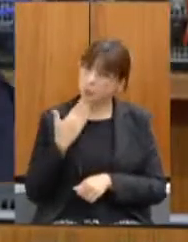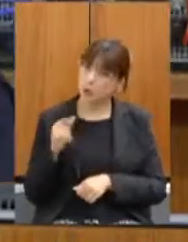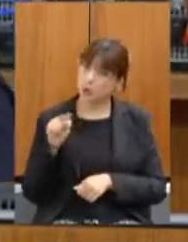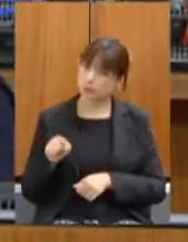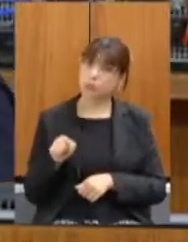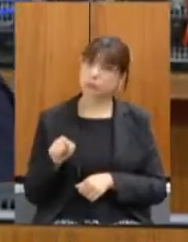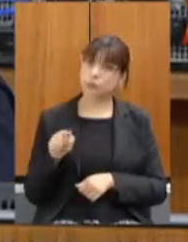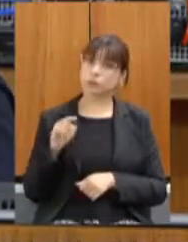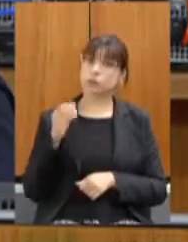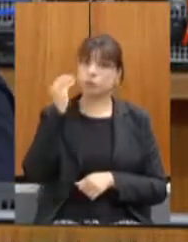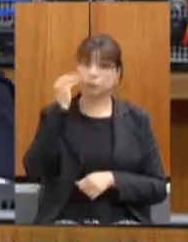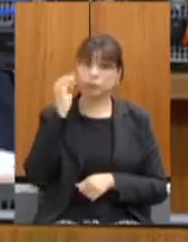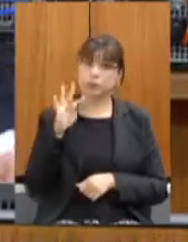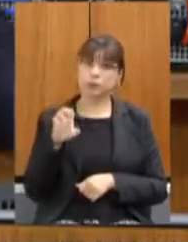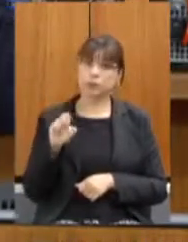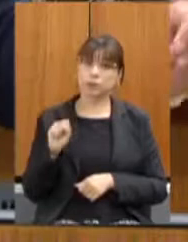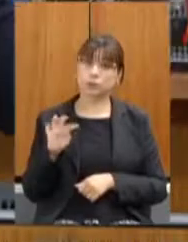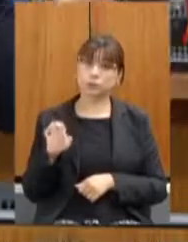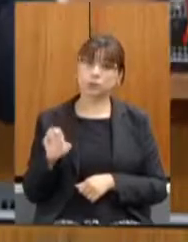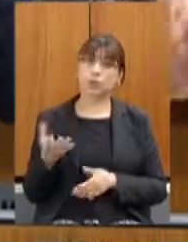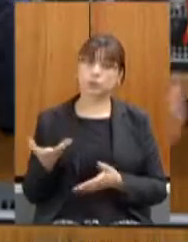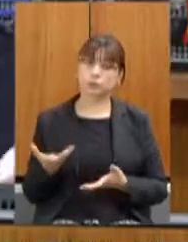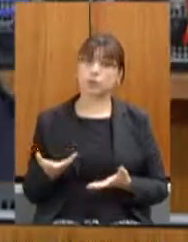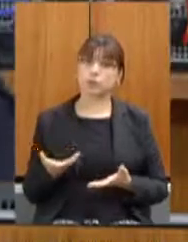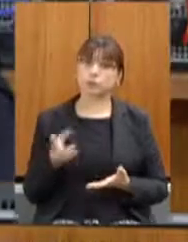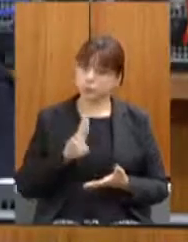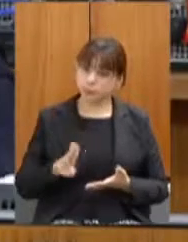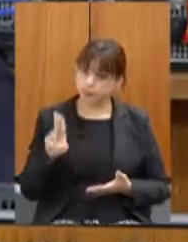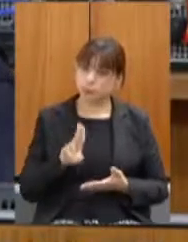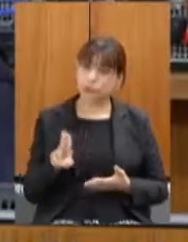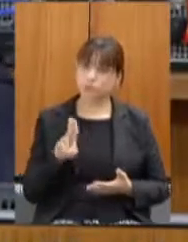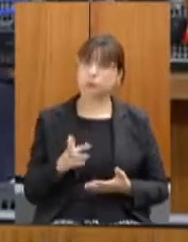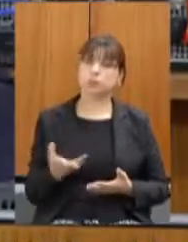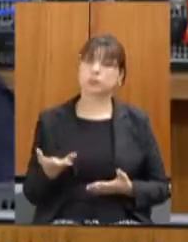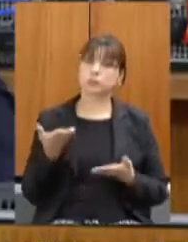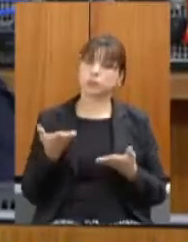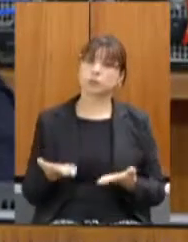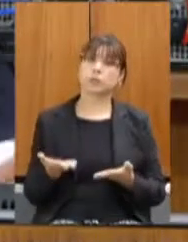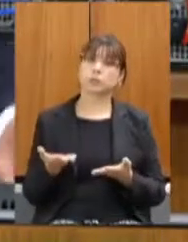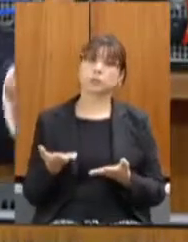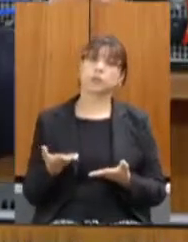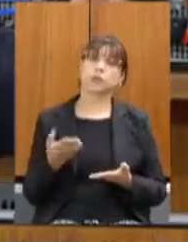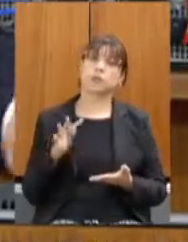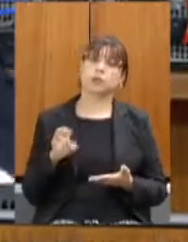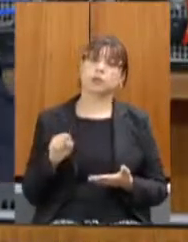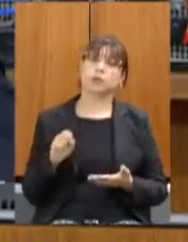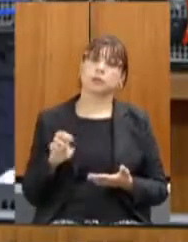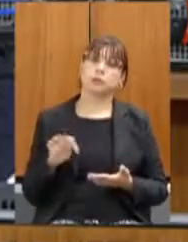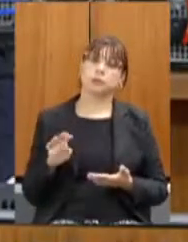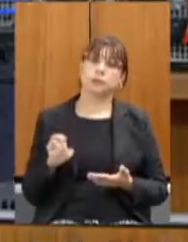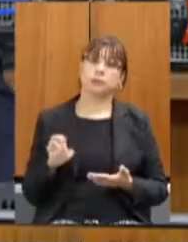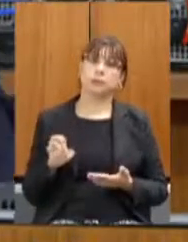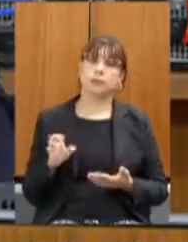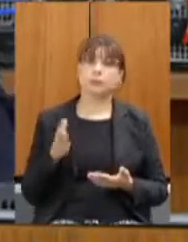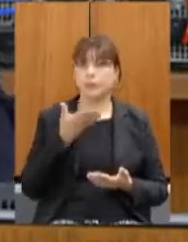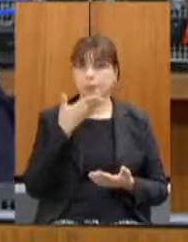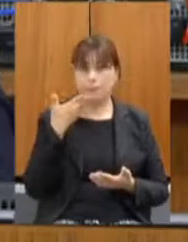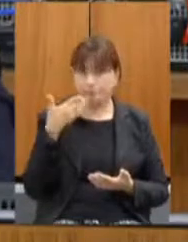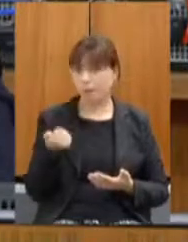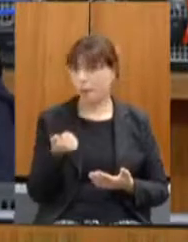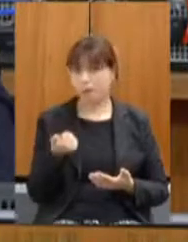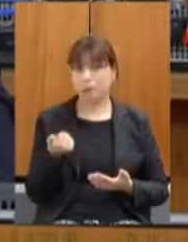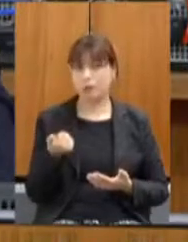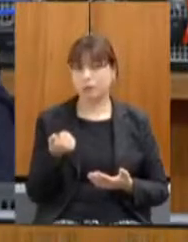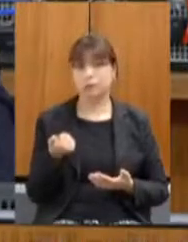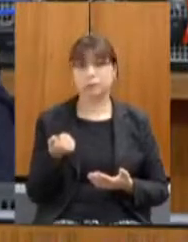para que a nossa população possa ser testada e utilizar desses testes que são dicas passagem os melhores do mercado